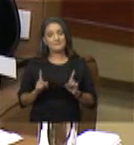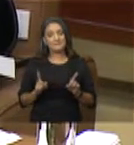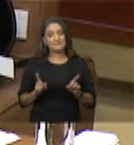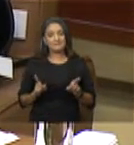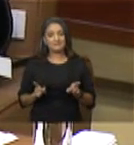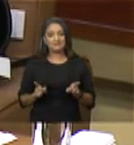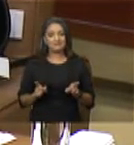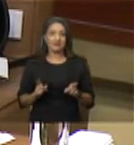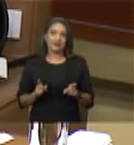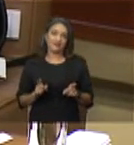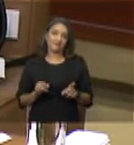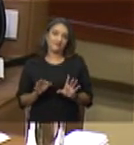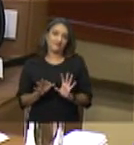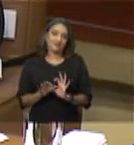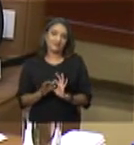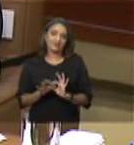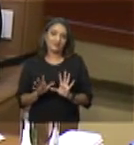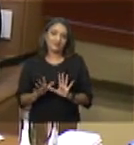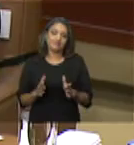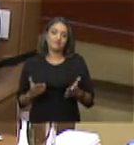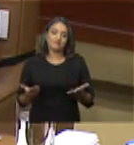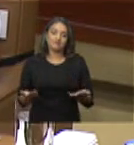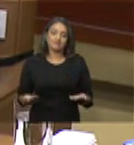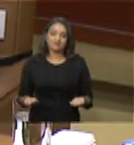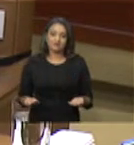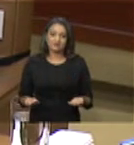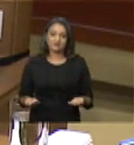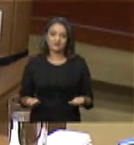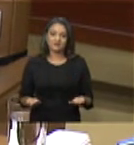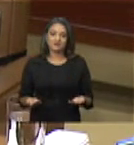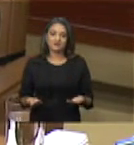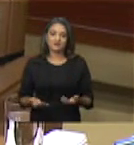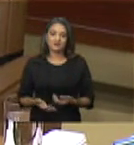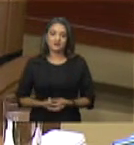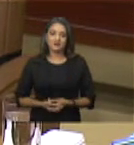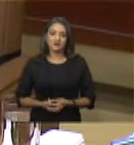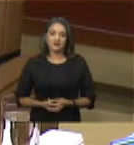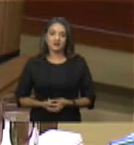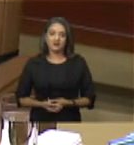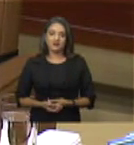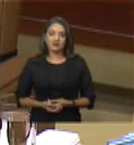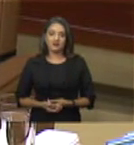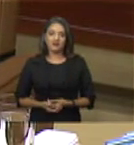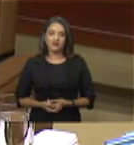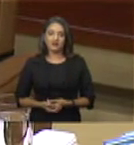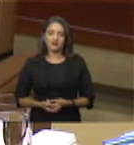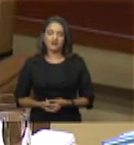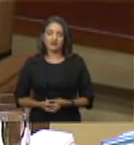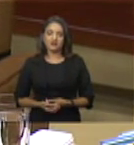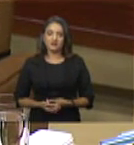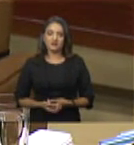permitir esta demanda foi deduzida em 2002